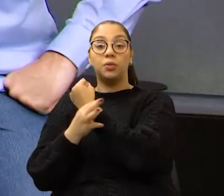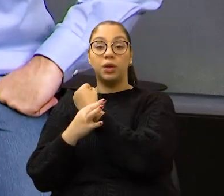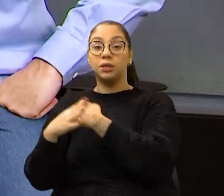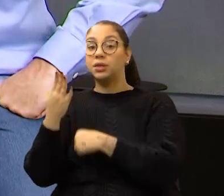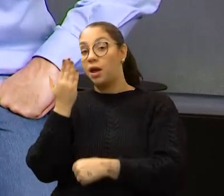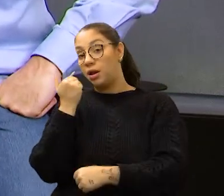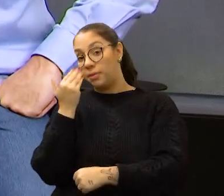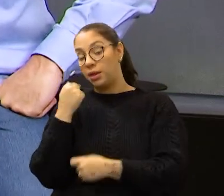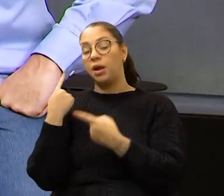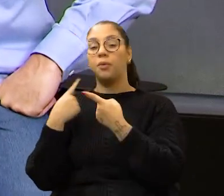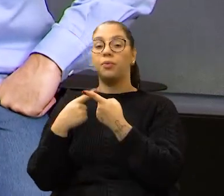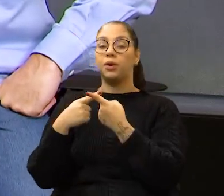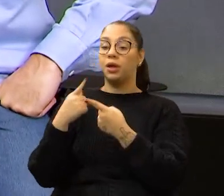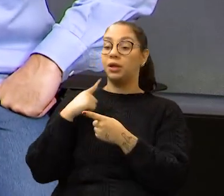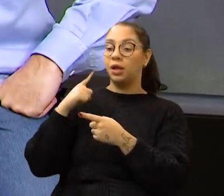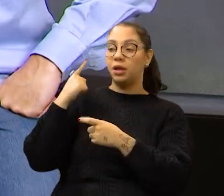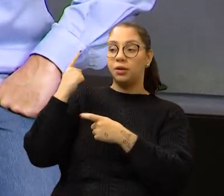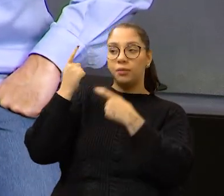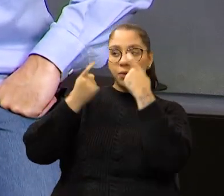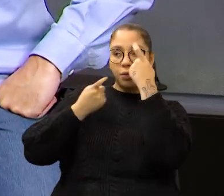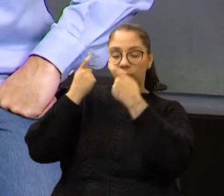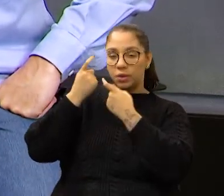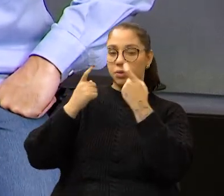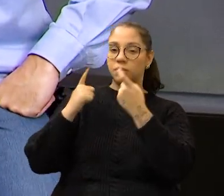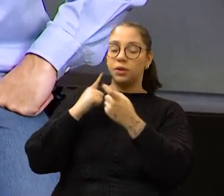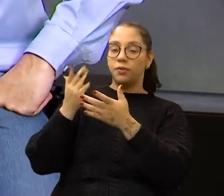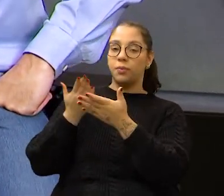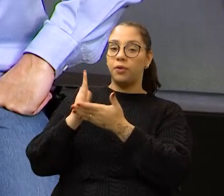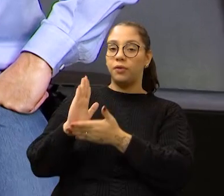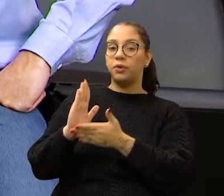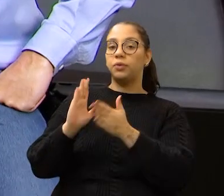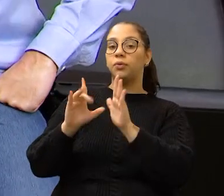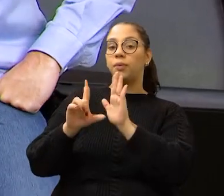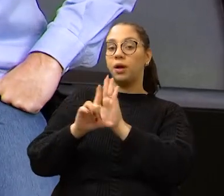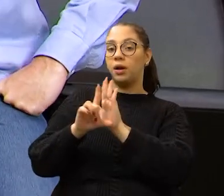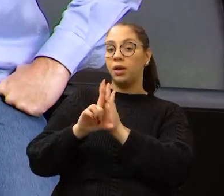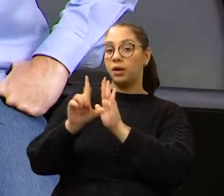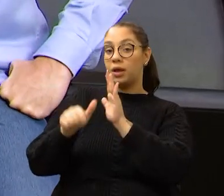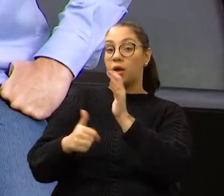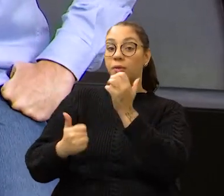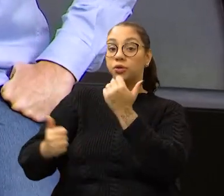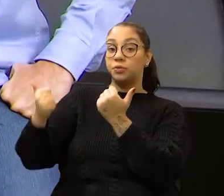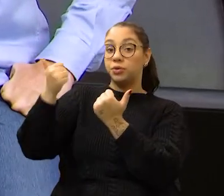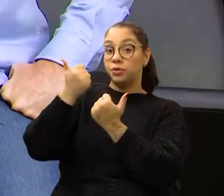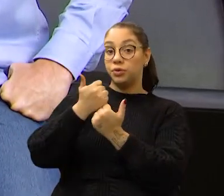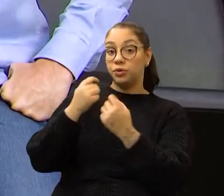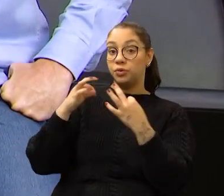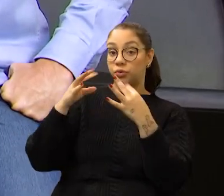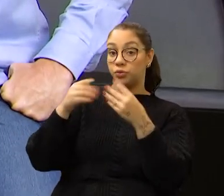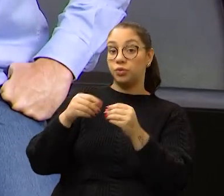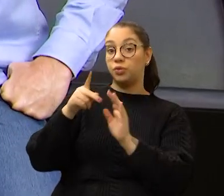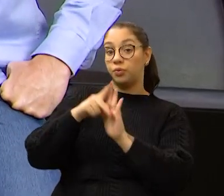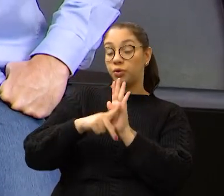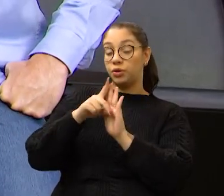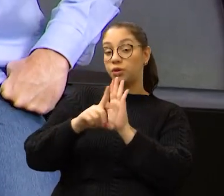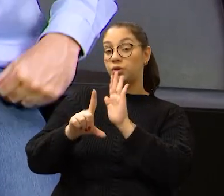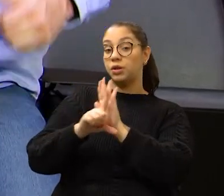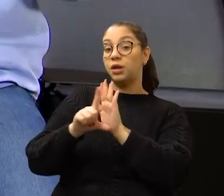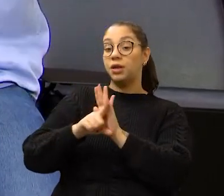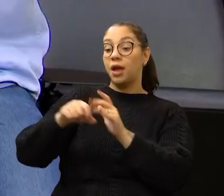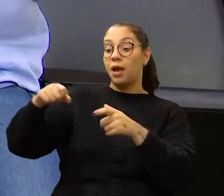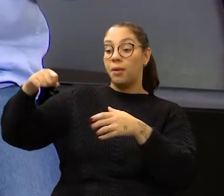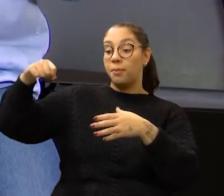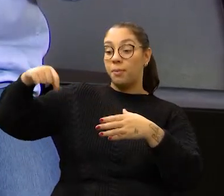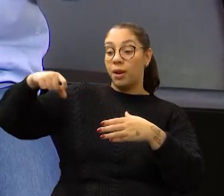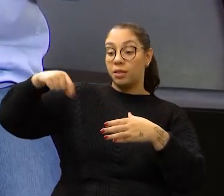segurança alimentar, porque há uma preocupação, recentemente foi aprovado aqui o substitutivo total ao projeto de lei, sobre